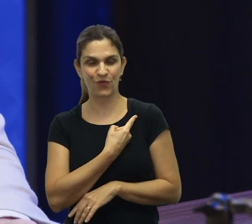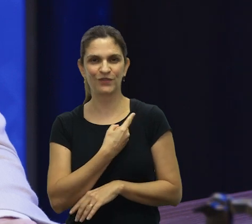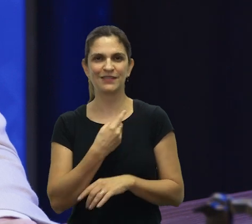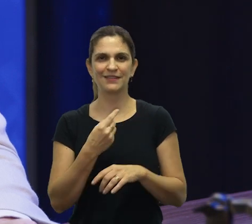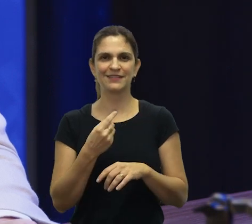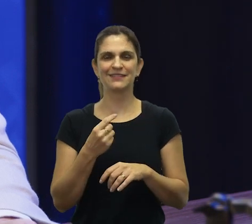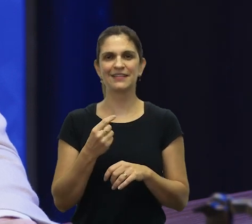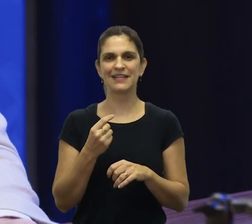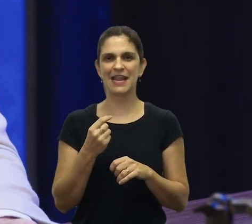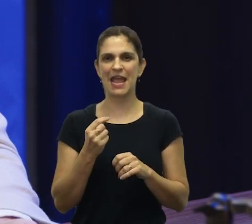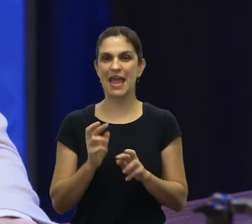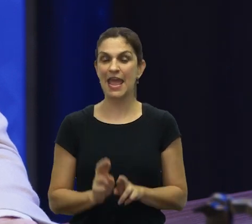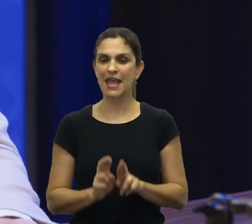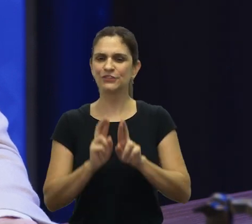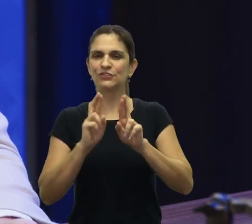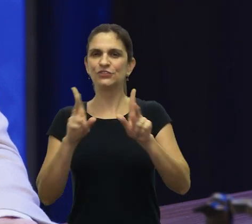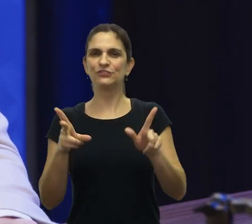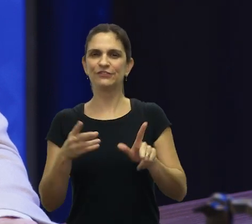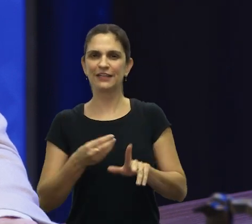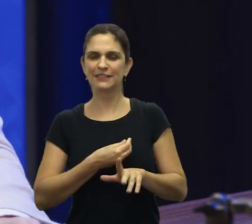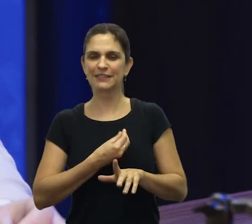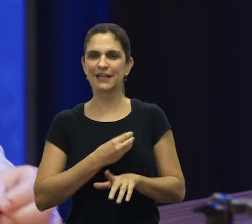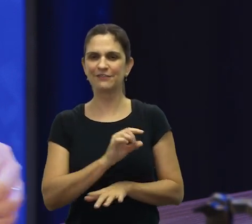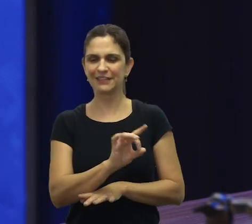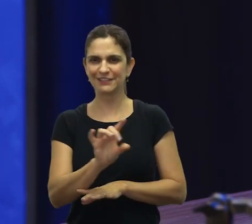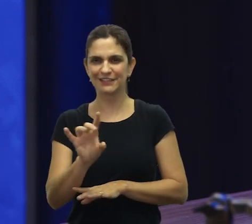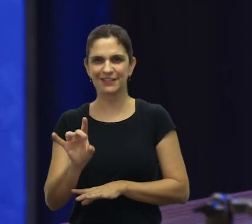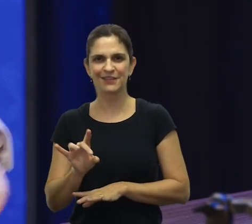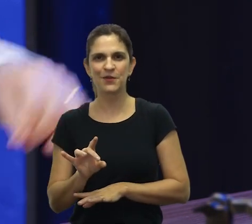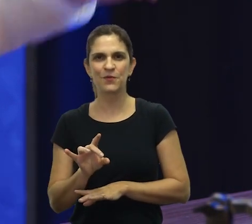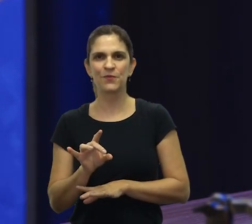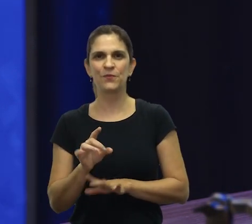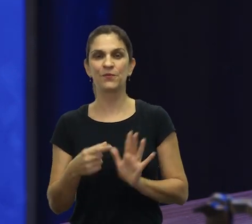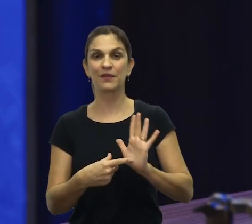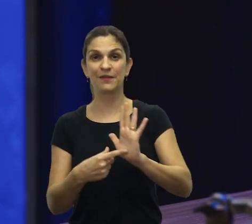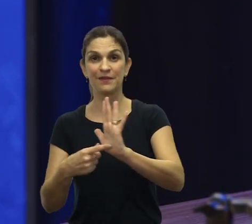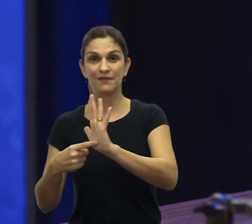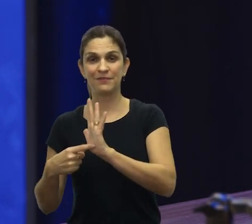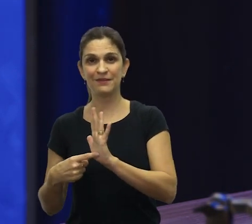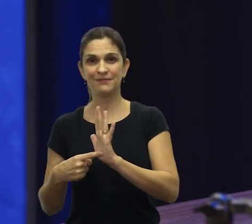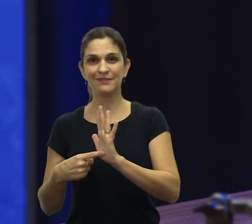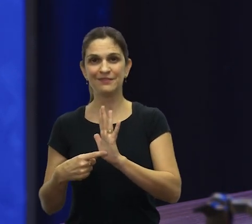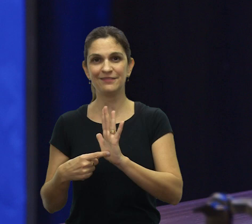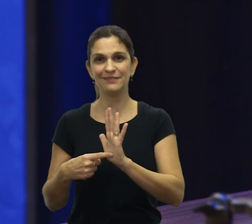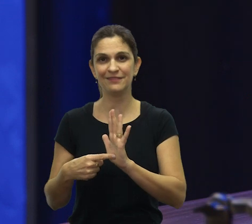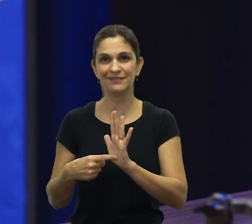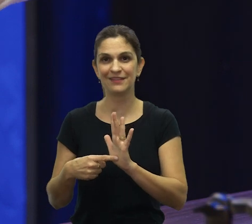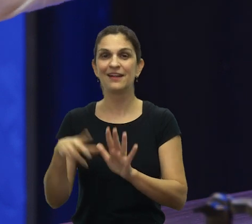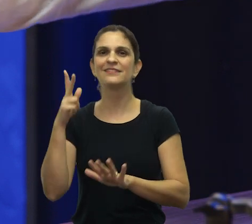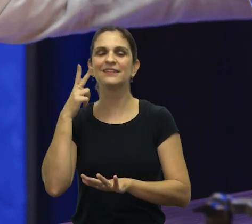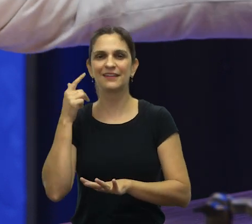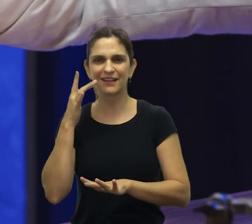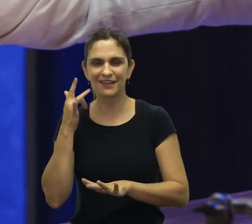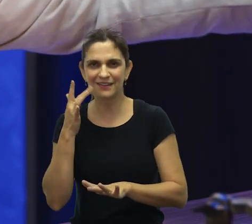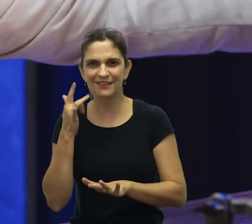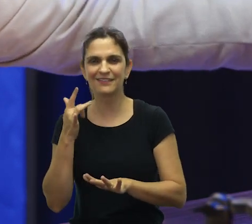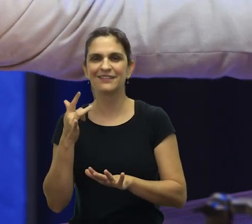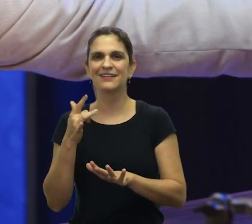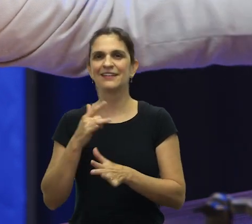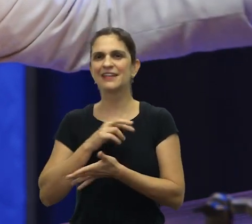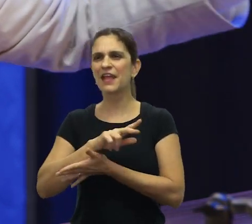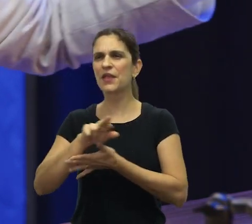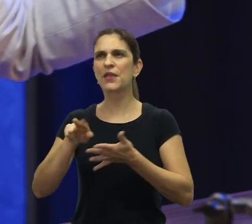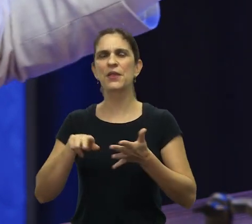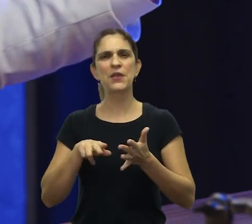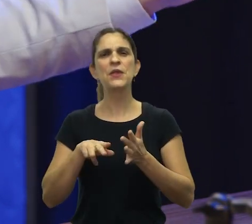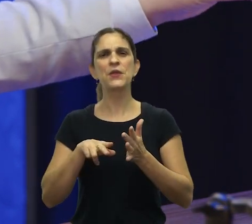não só fazer a diferença para as mulheres que estão aqui, mas também mostrar que lá no Pernambuco, lá no Ceará, eles podem fazer